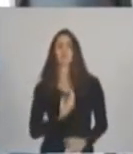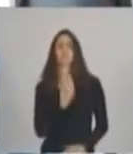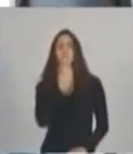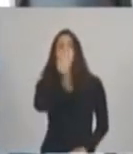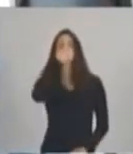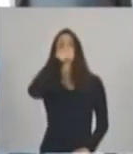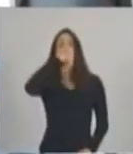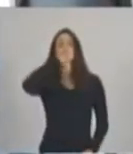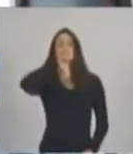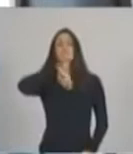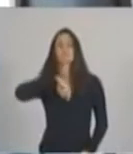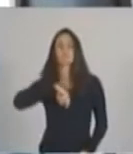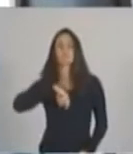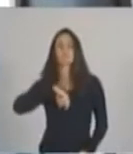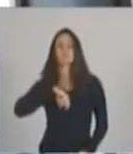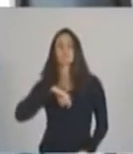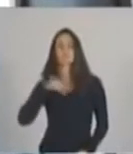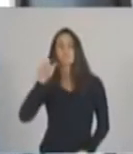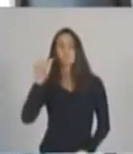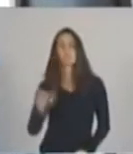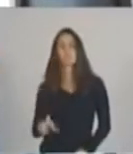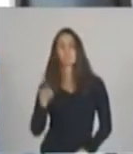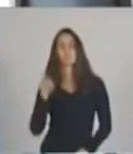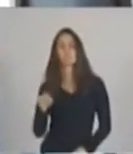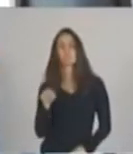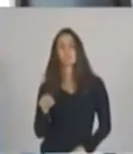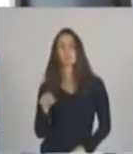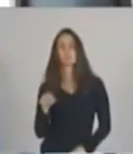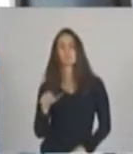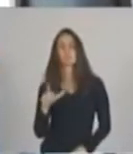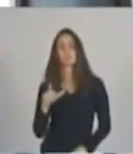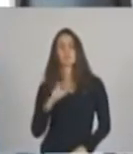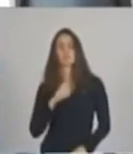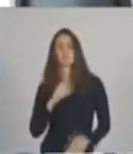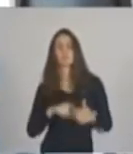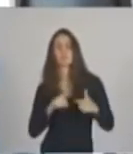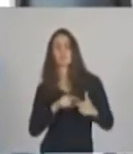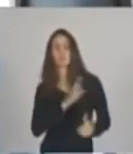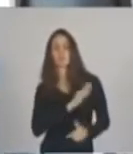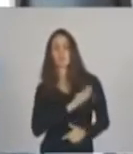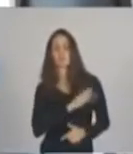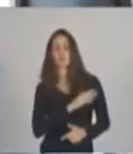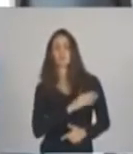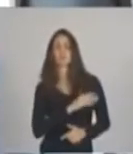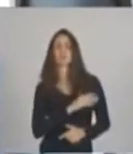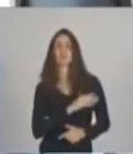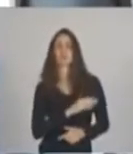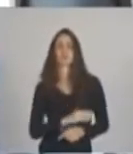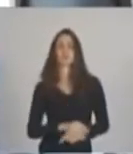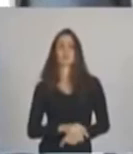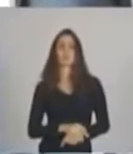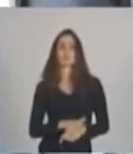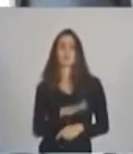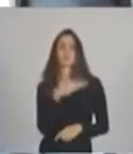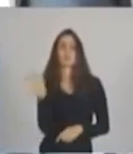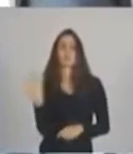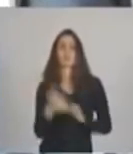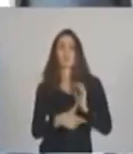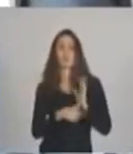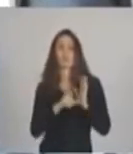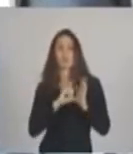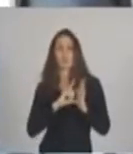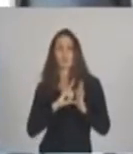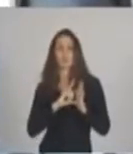ela perdesse a consciência, a dona Olímpia teve uma parada cardíaca e veio a falecer antes mesmo de